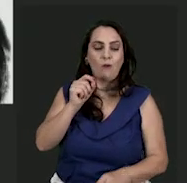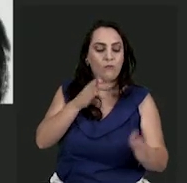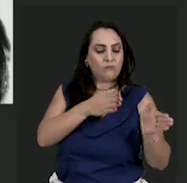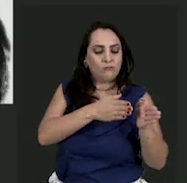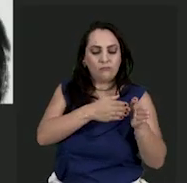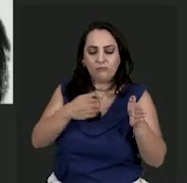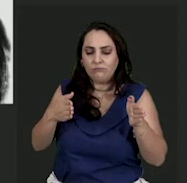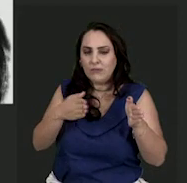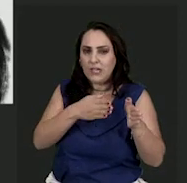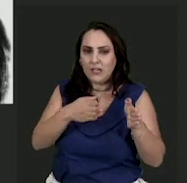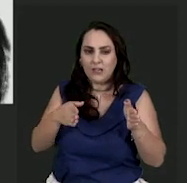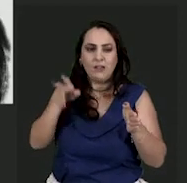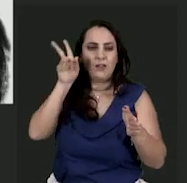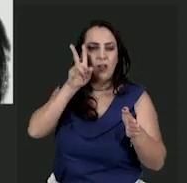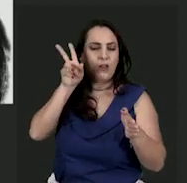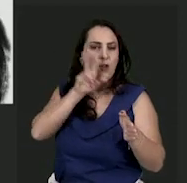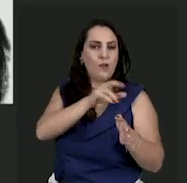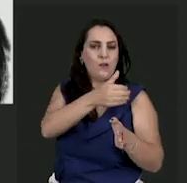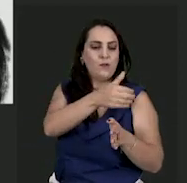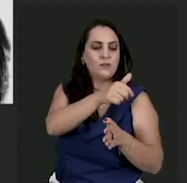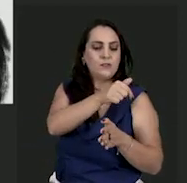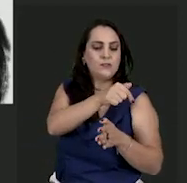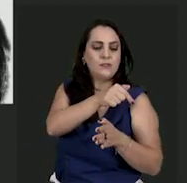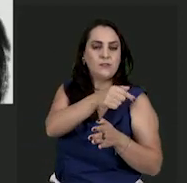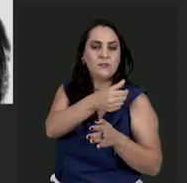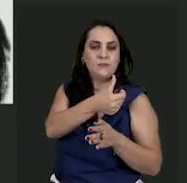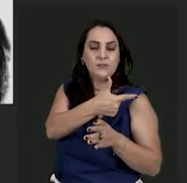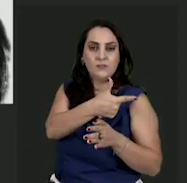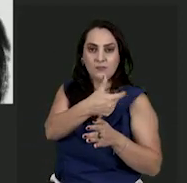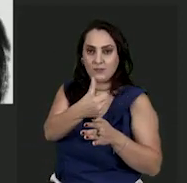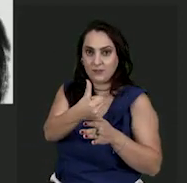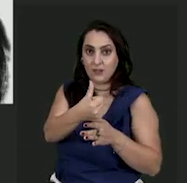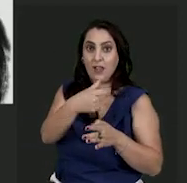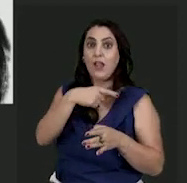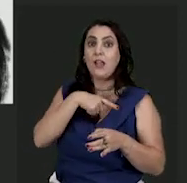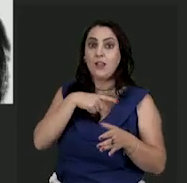em 1726, tem o primeiro registro